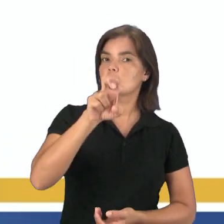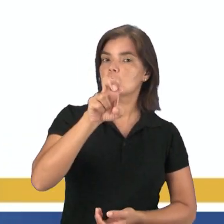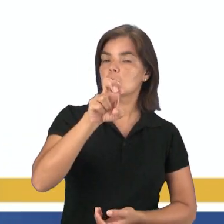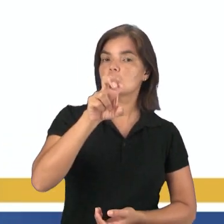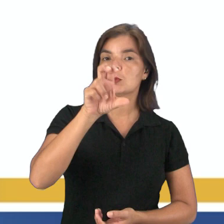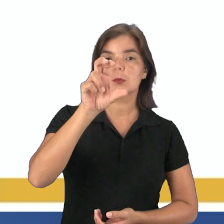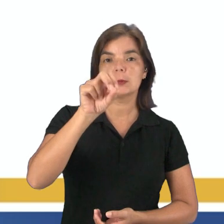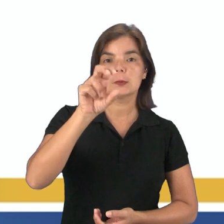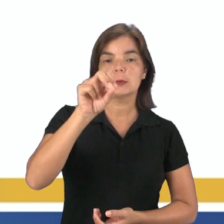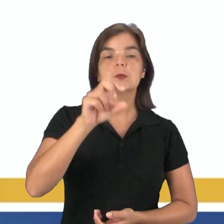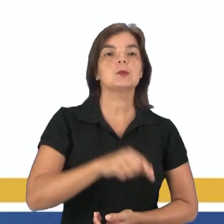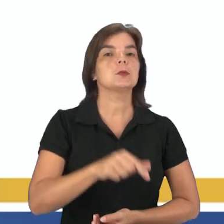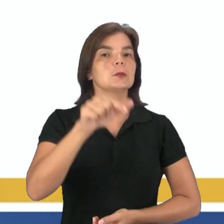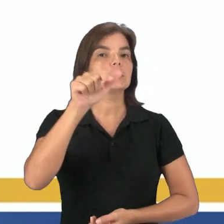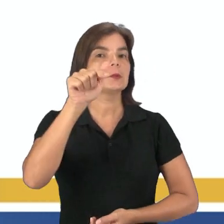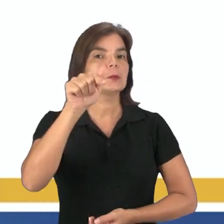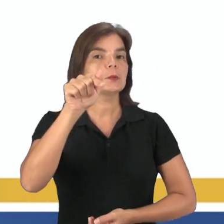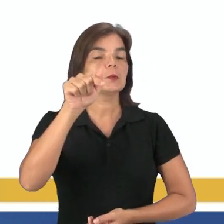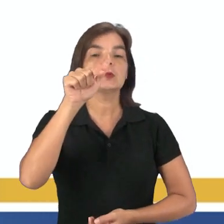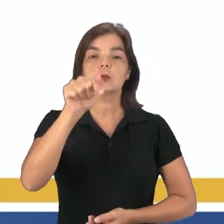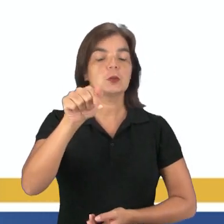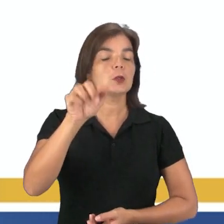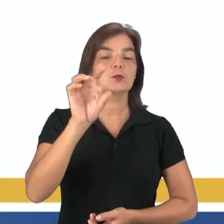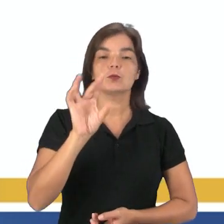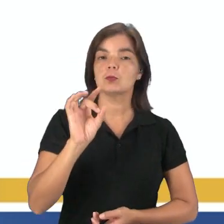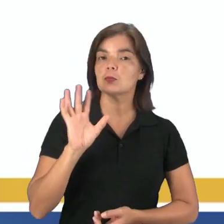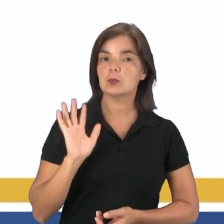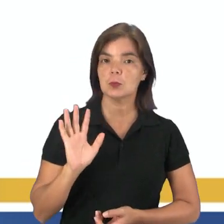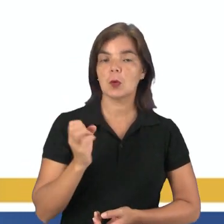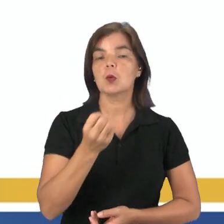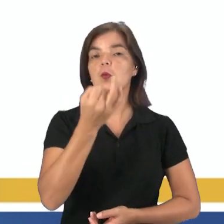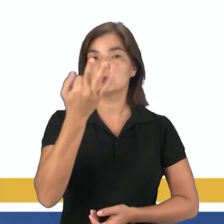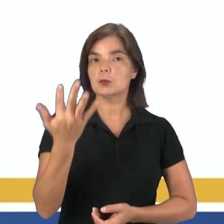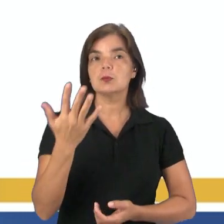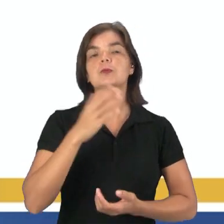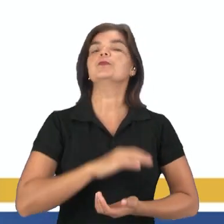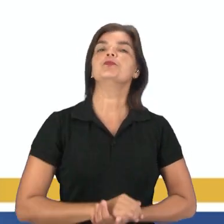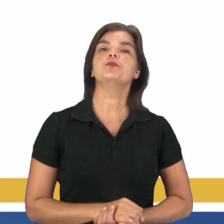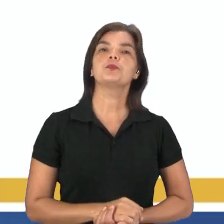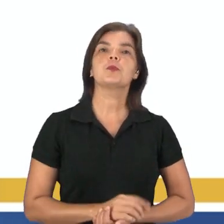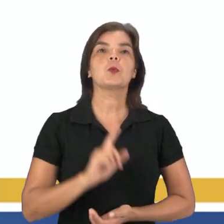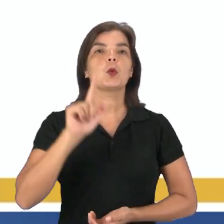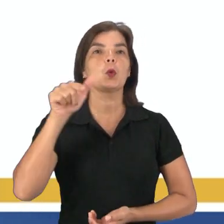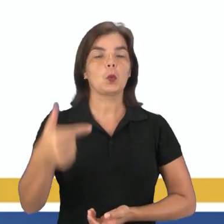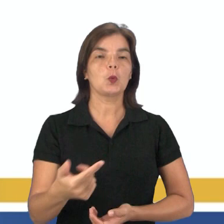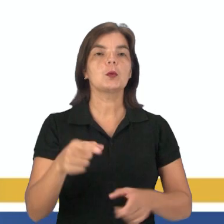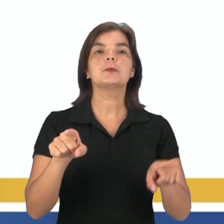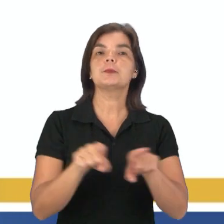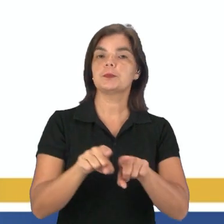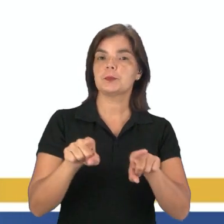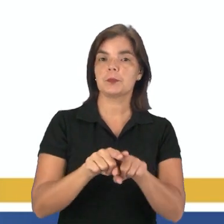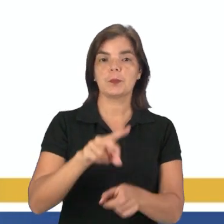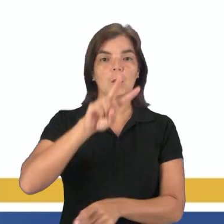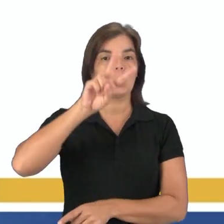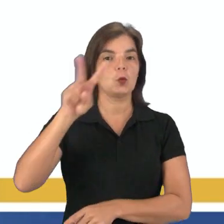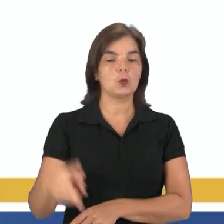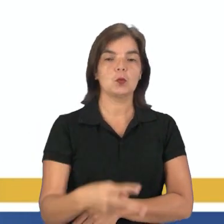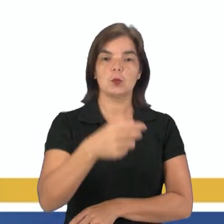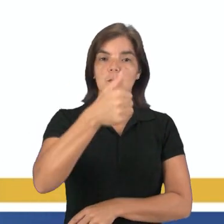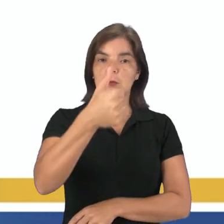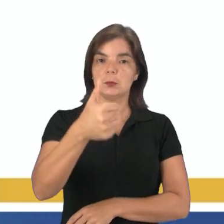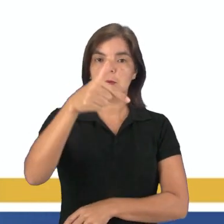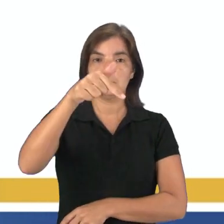5, 50 e o 7, 7 mesmo, né? A quantidade de unidade. Outro número que nós formamos,